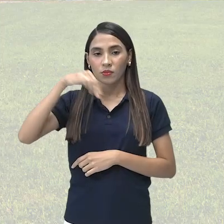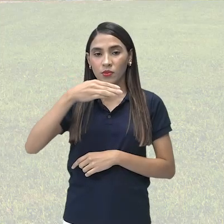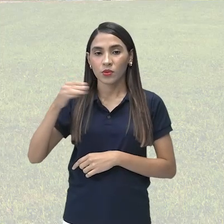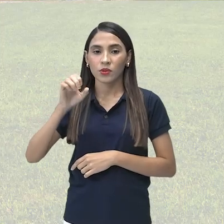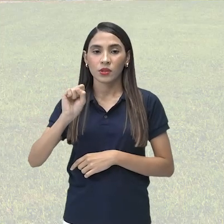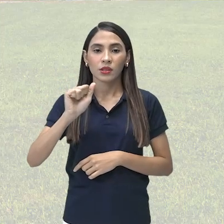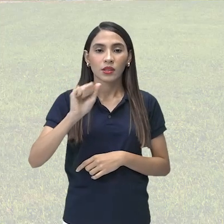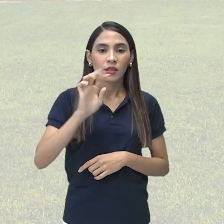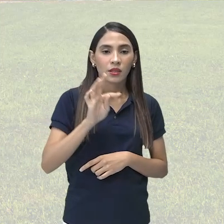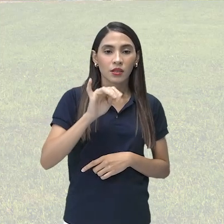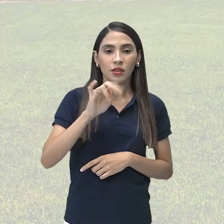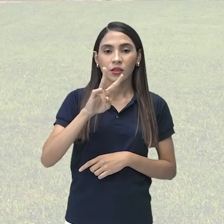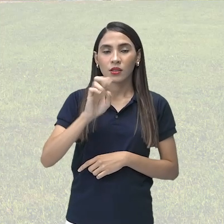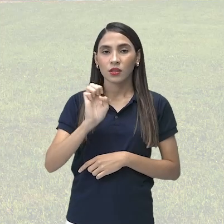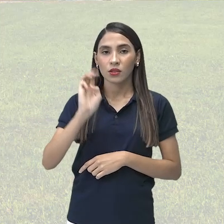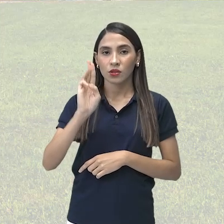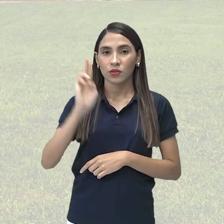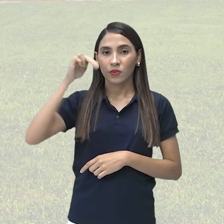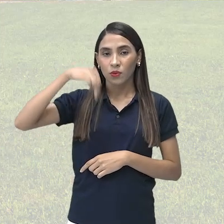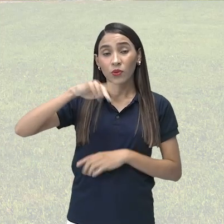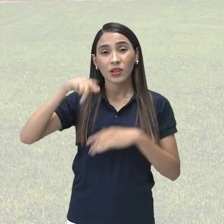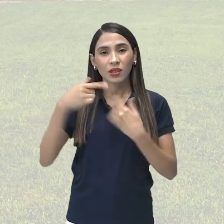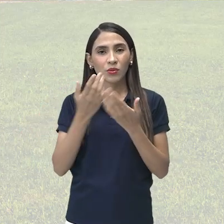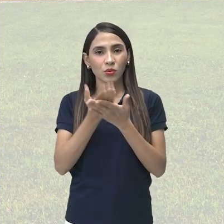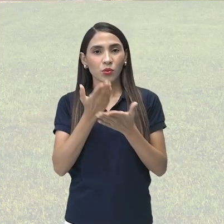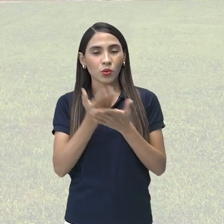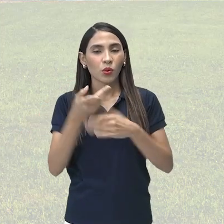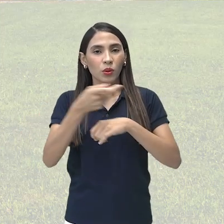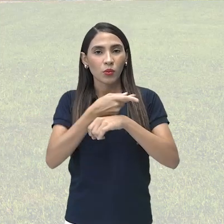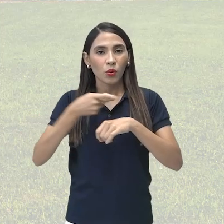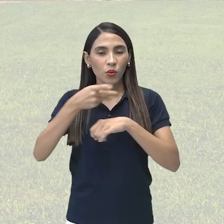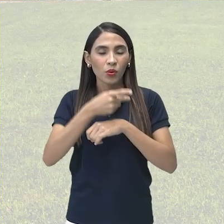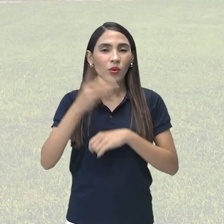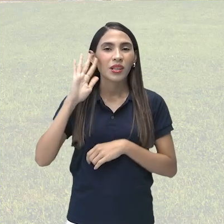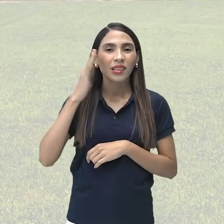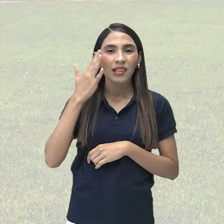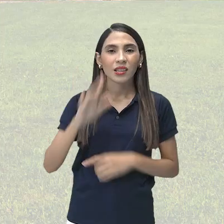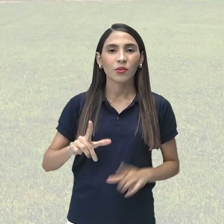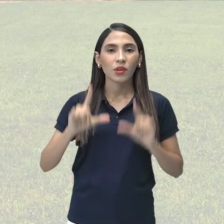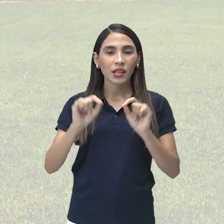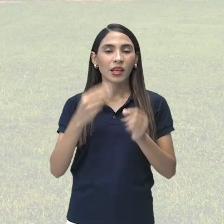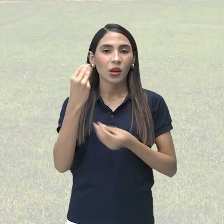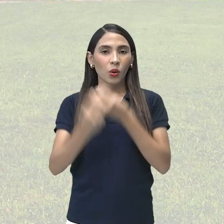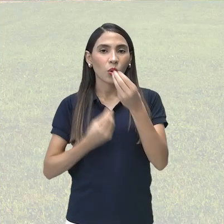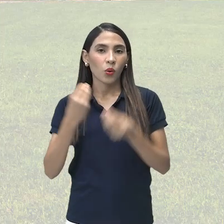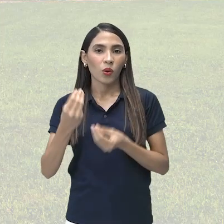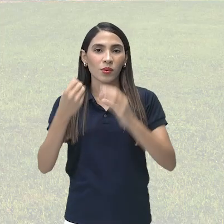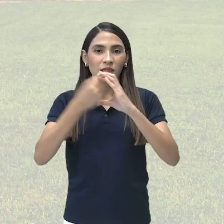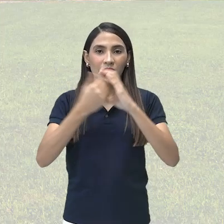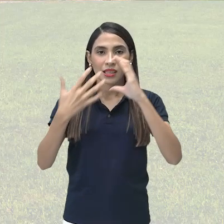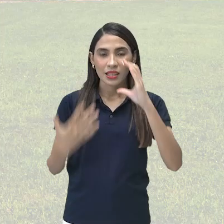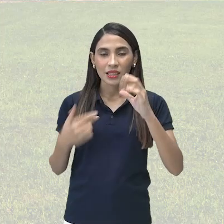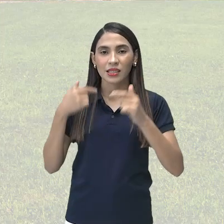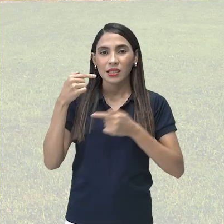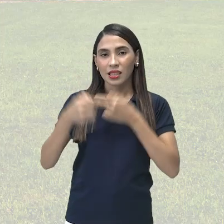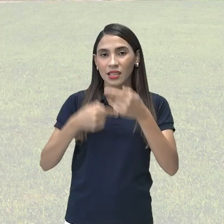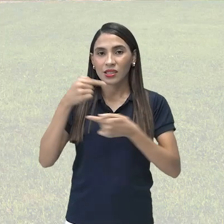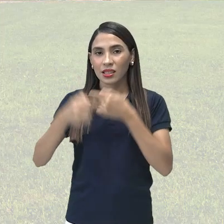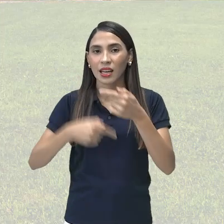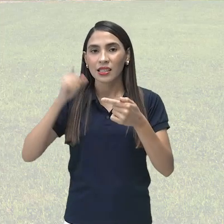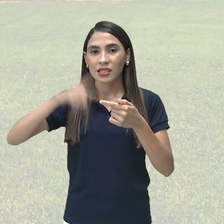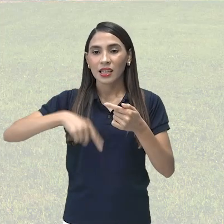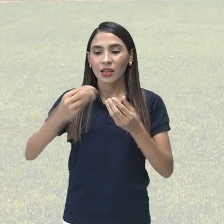ele buscou, ele estudou as ervilhas buscando entender como as características hereditárias